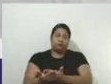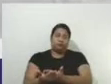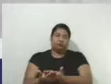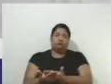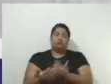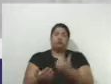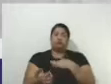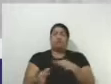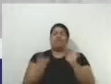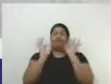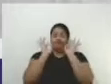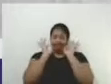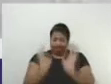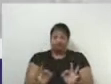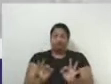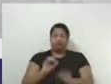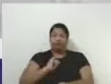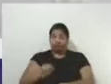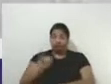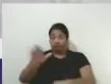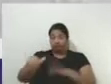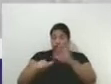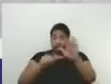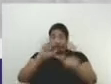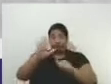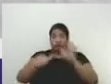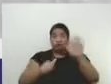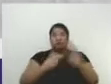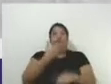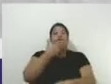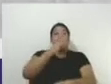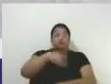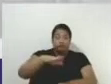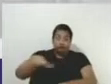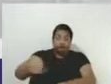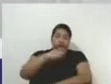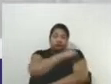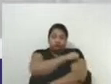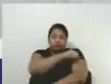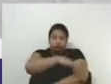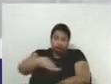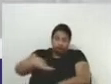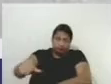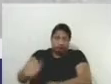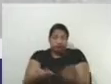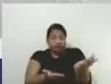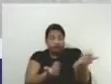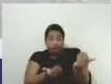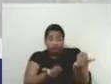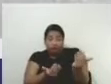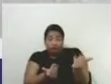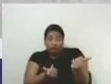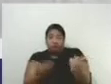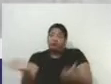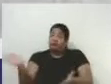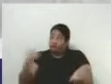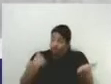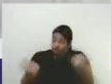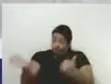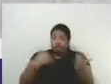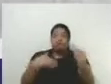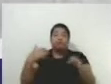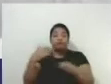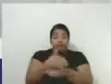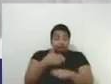se nós envolvermos as crianças, envolvermos os adolescentes, e eles serem parte da solução,